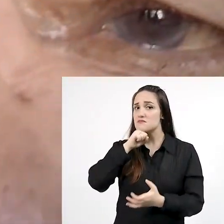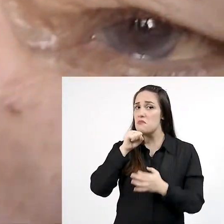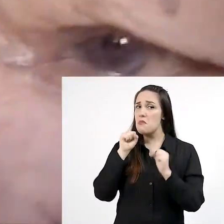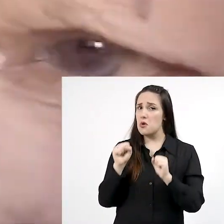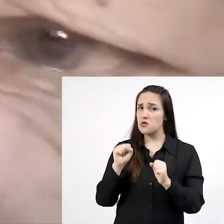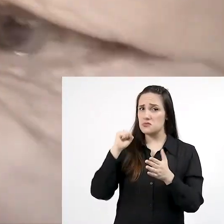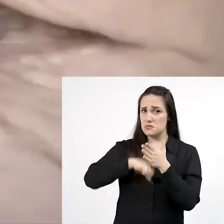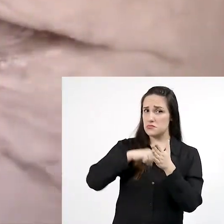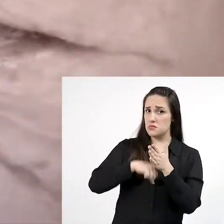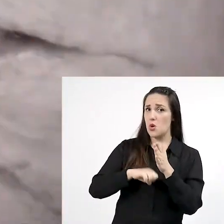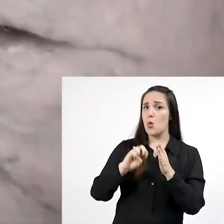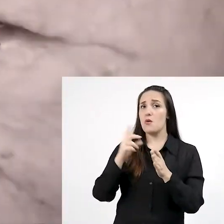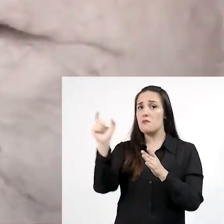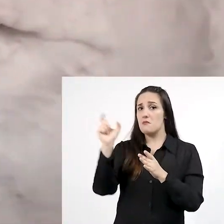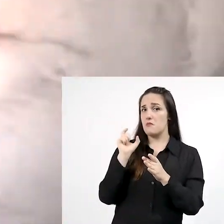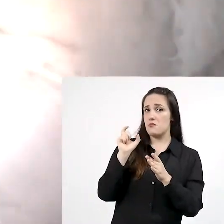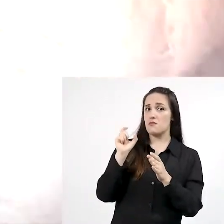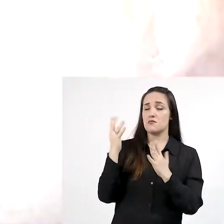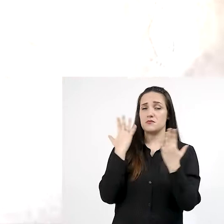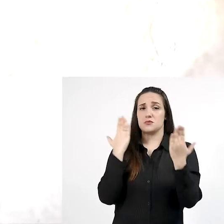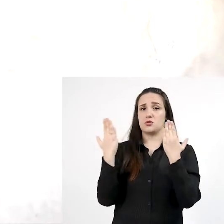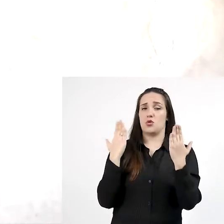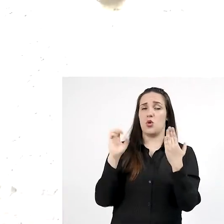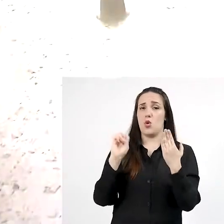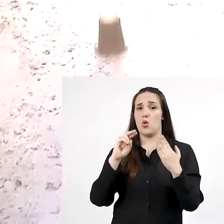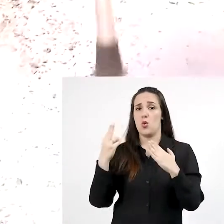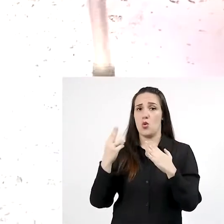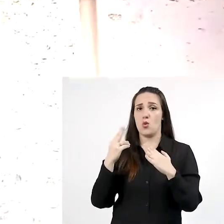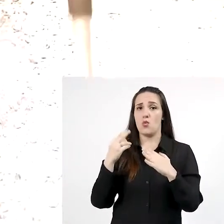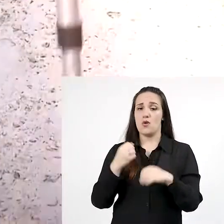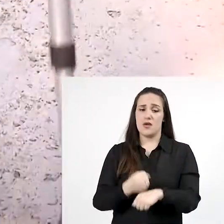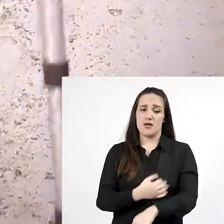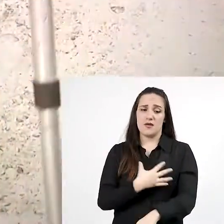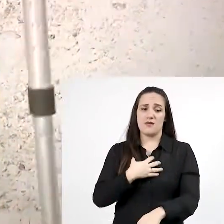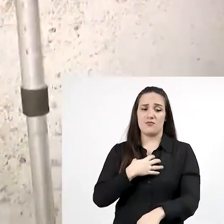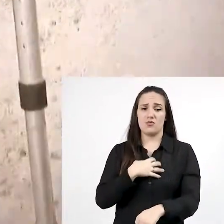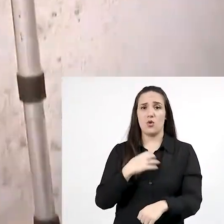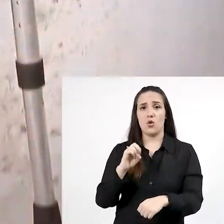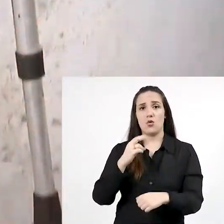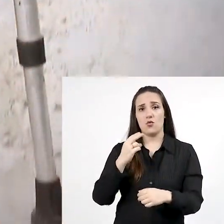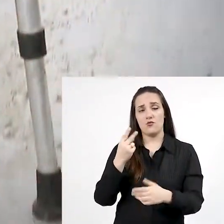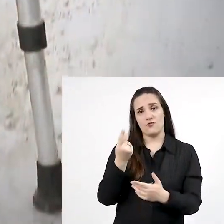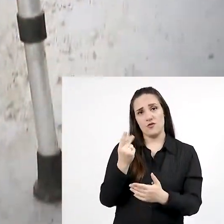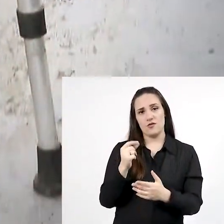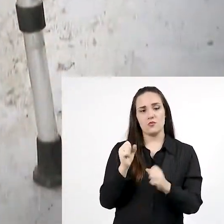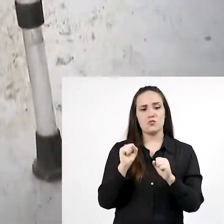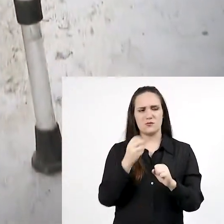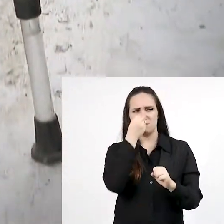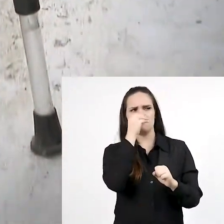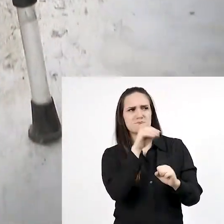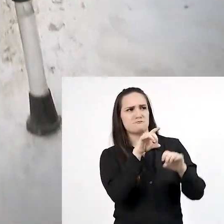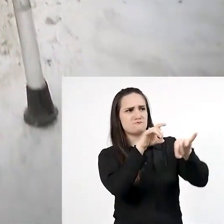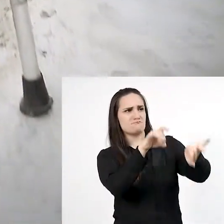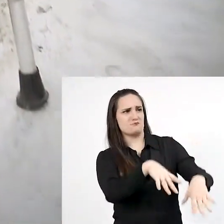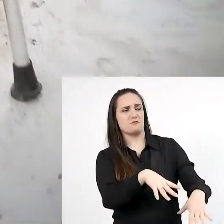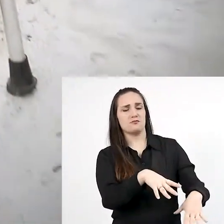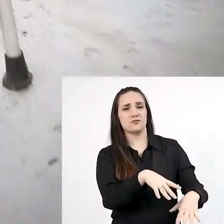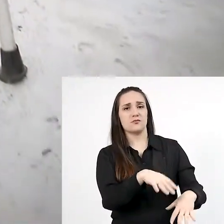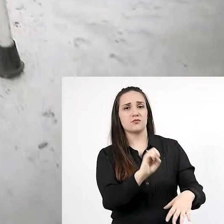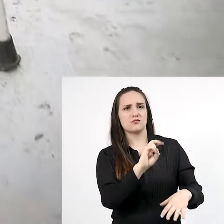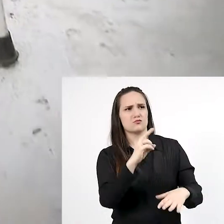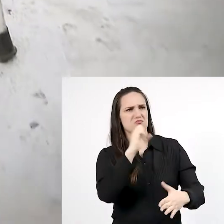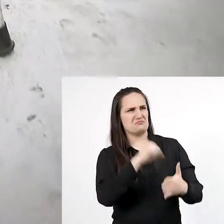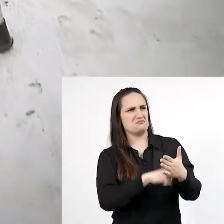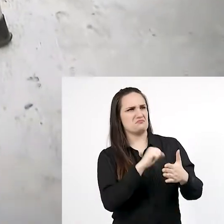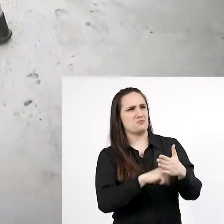ser verbal, psicológica, emocional ou financeira. Pode ser pelo desrespeito, pelo abandono, pela negligência ou pelos danos